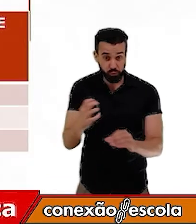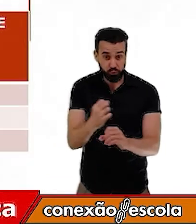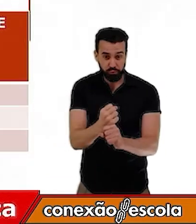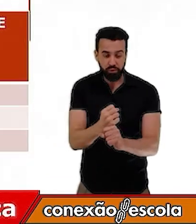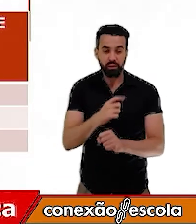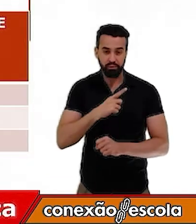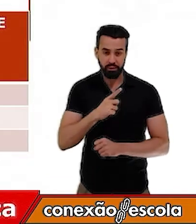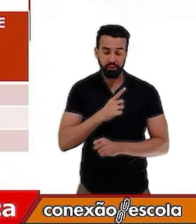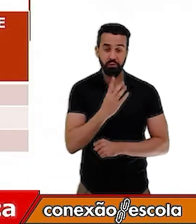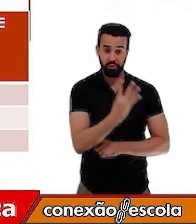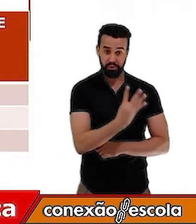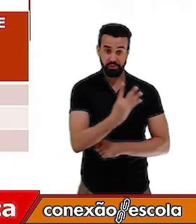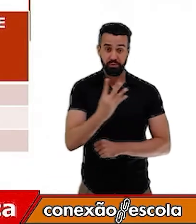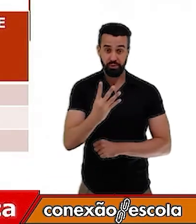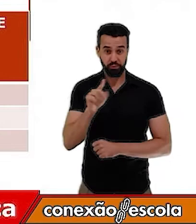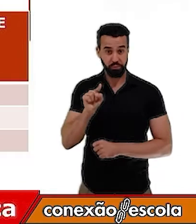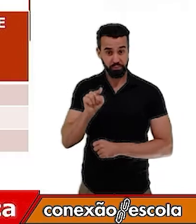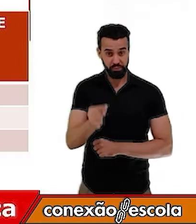número